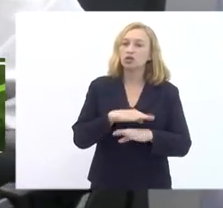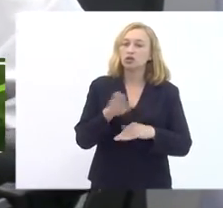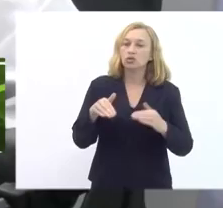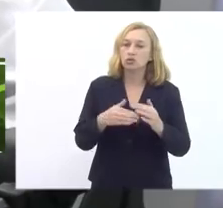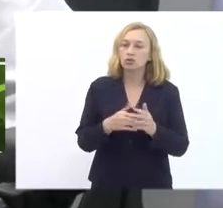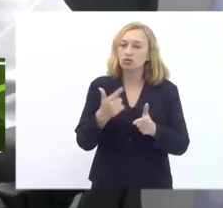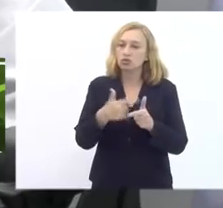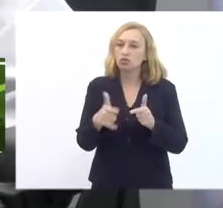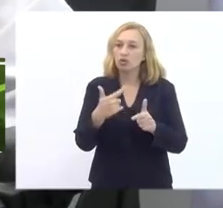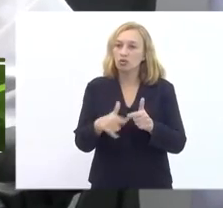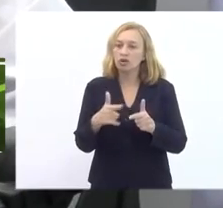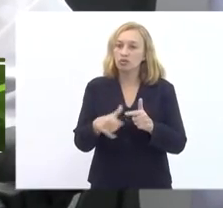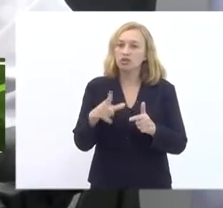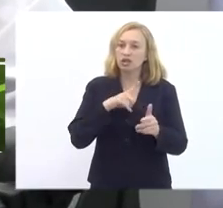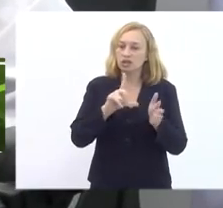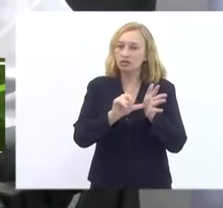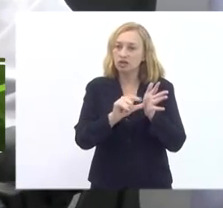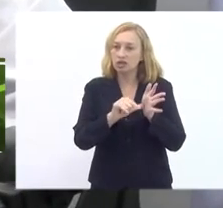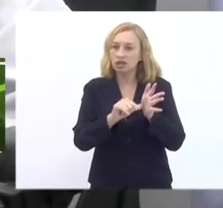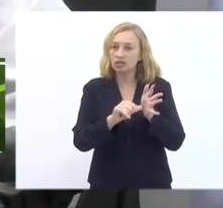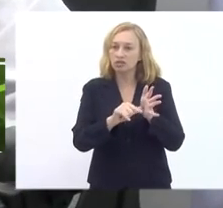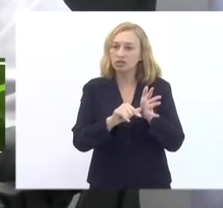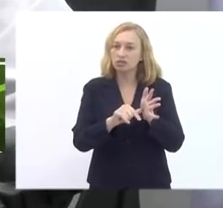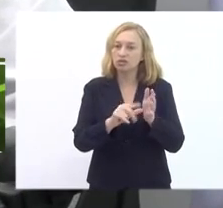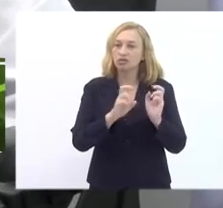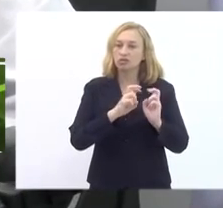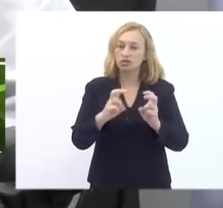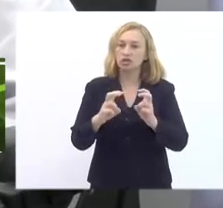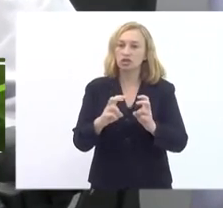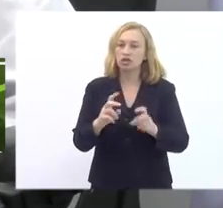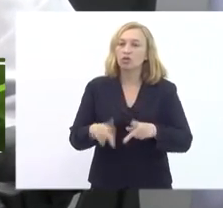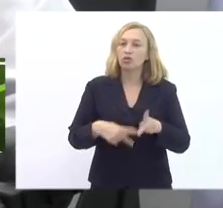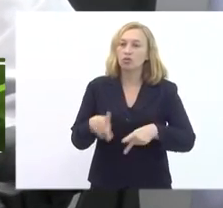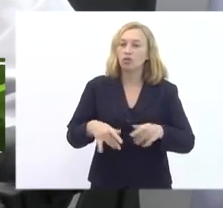aí no atraso dos trens, né? E o povo